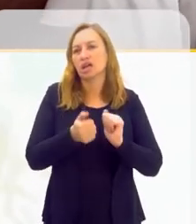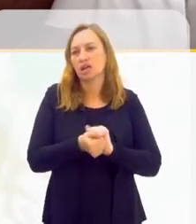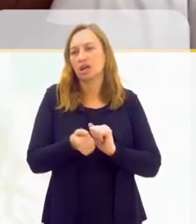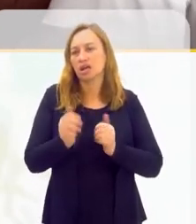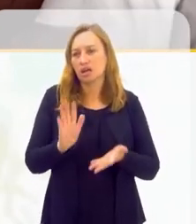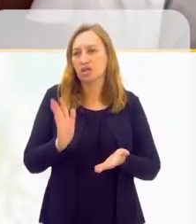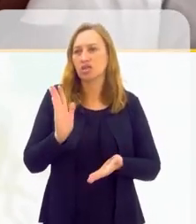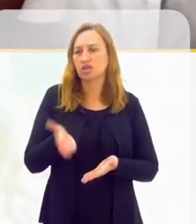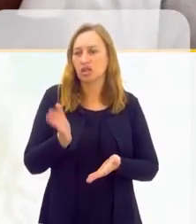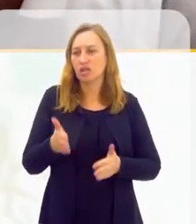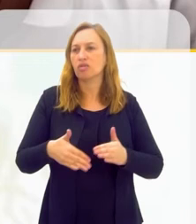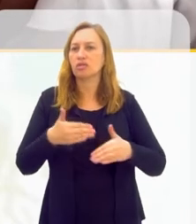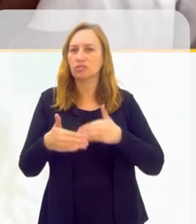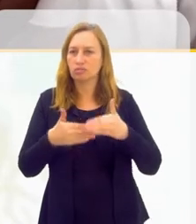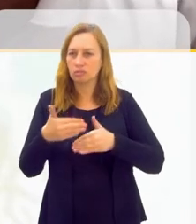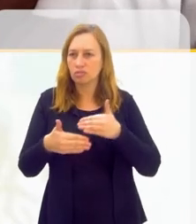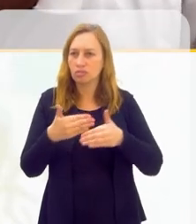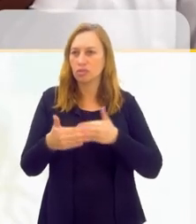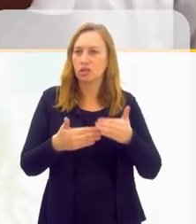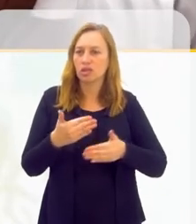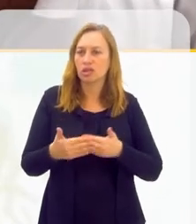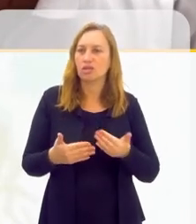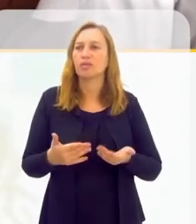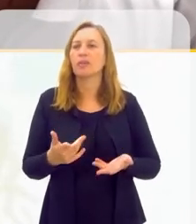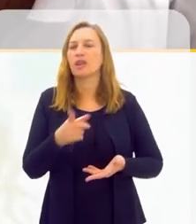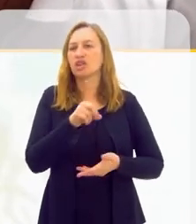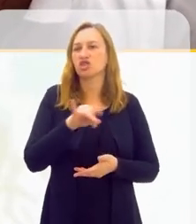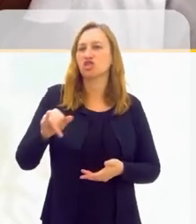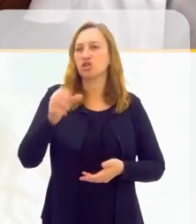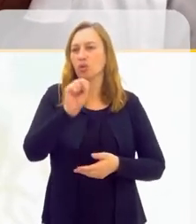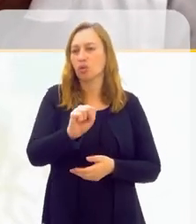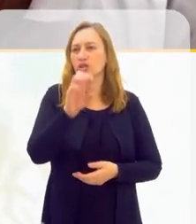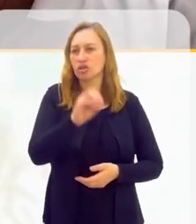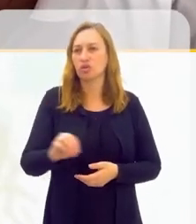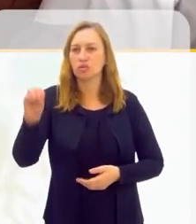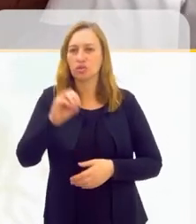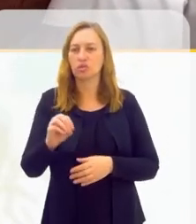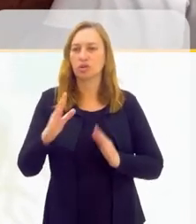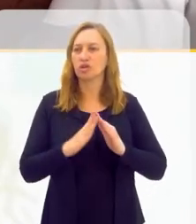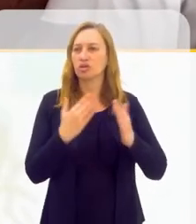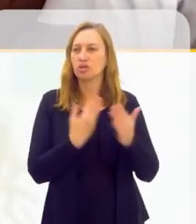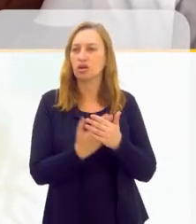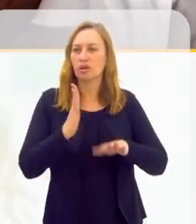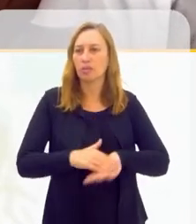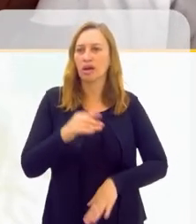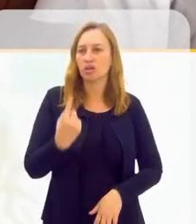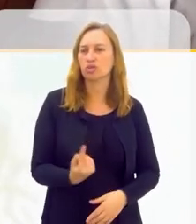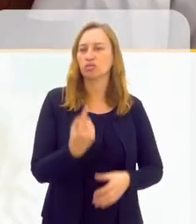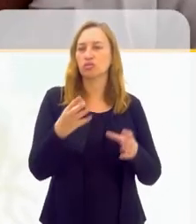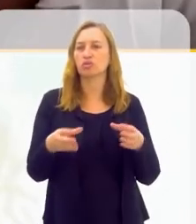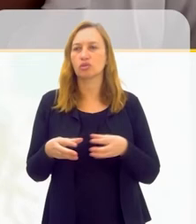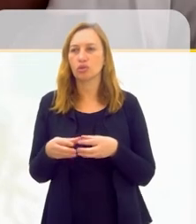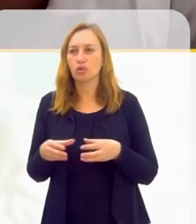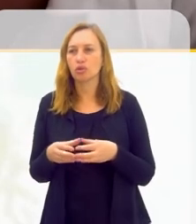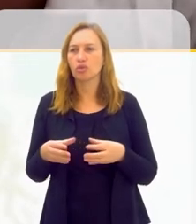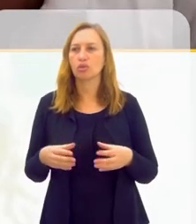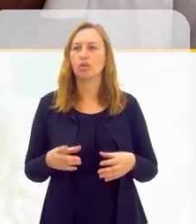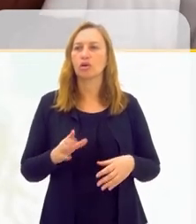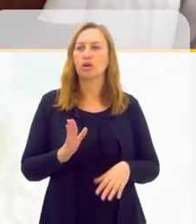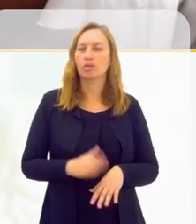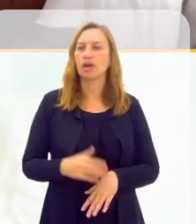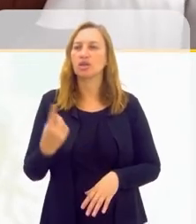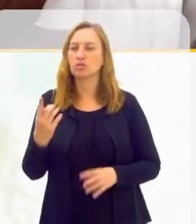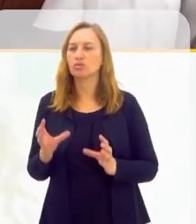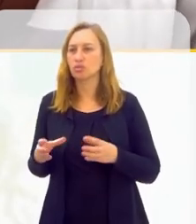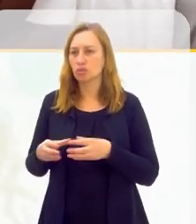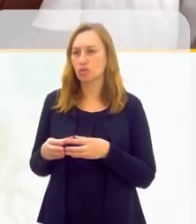edição, e já foram alterados para esta segunda edição, que vai arrancar já no dia 8 de outubro aqui na nossa escola, com mais uma turma, e acima de tudo, mais